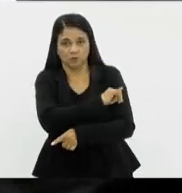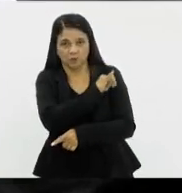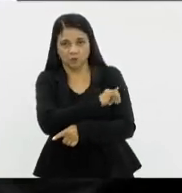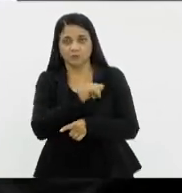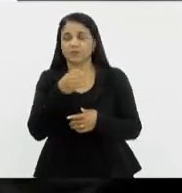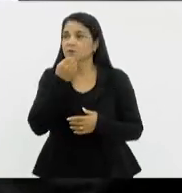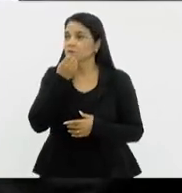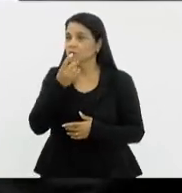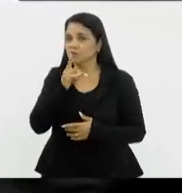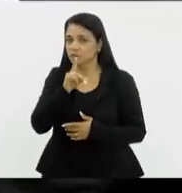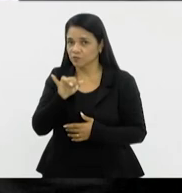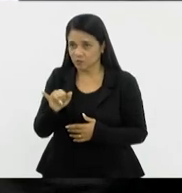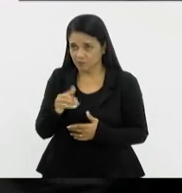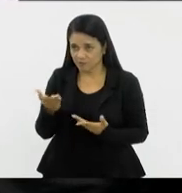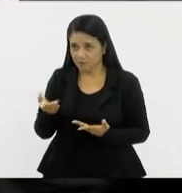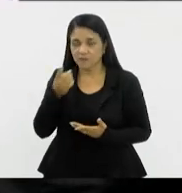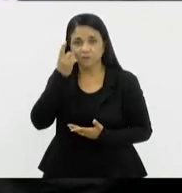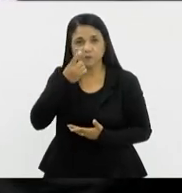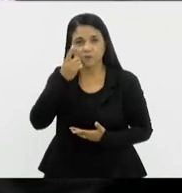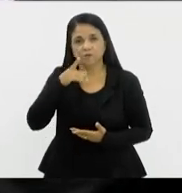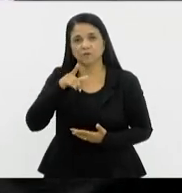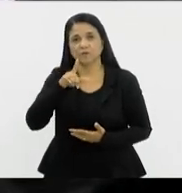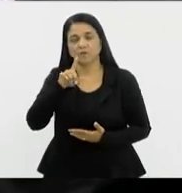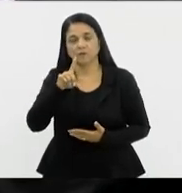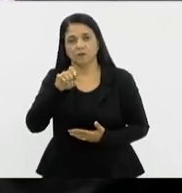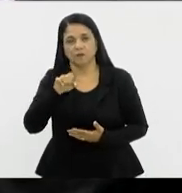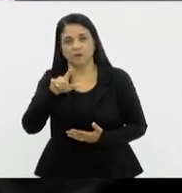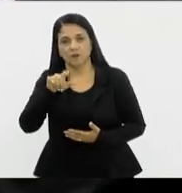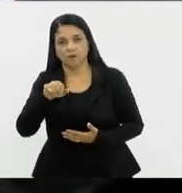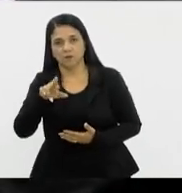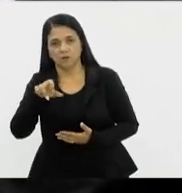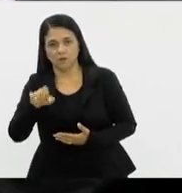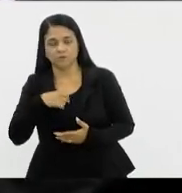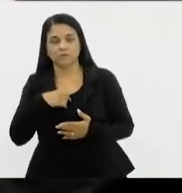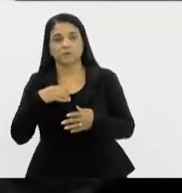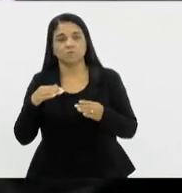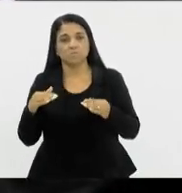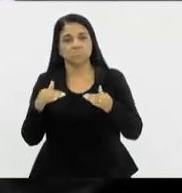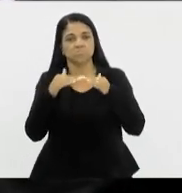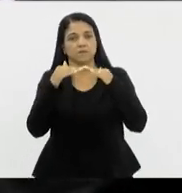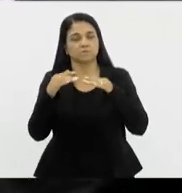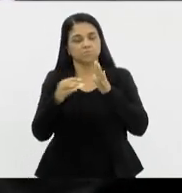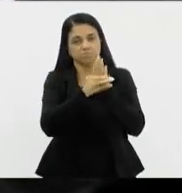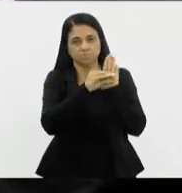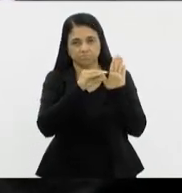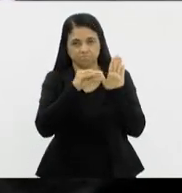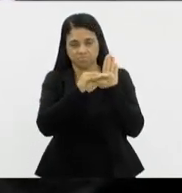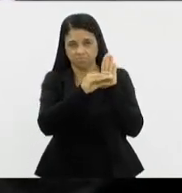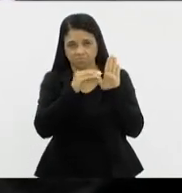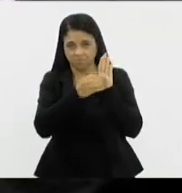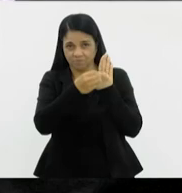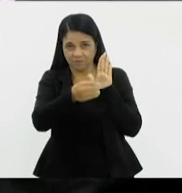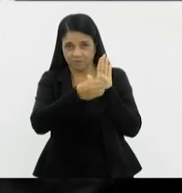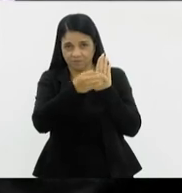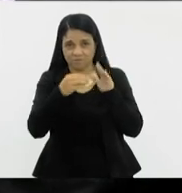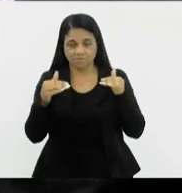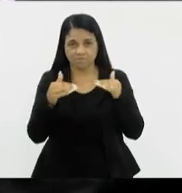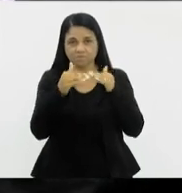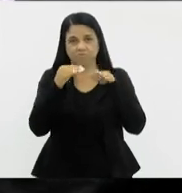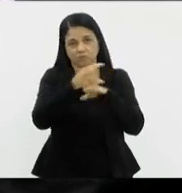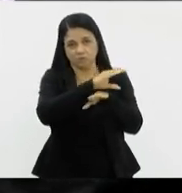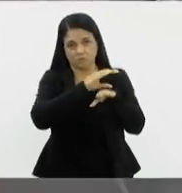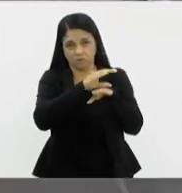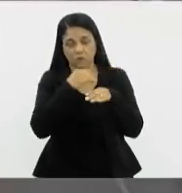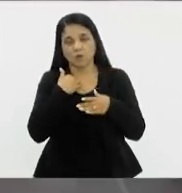todos. Meu parecer pela constitucionalidade. Em discussão. Eu quero, na verdade, eu quero